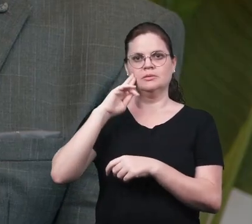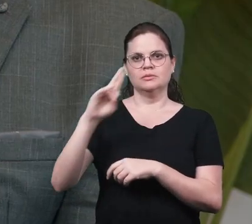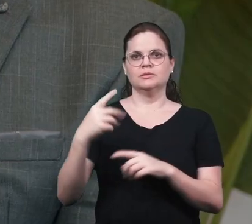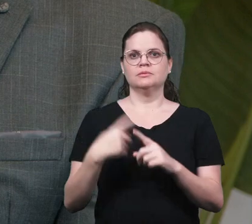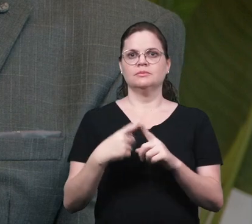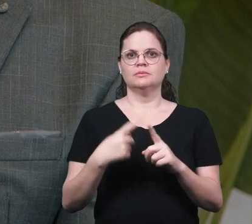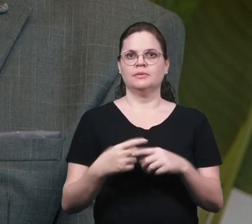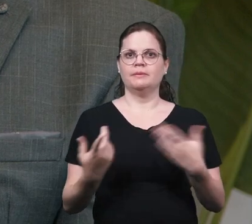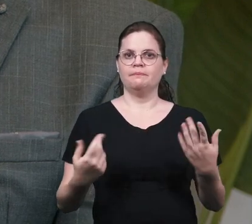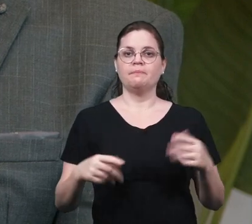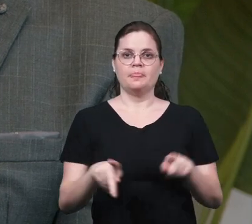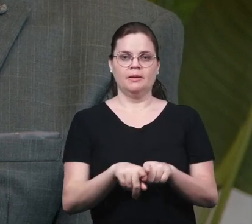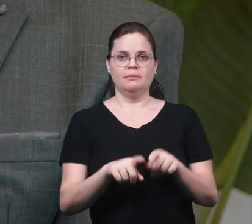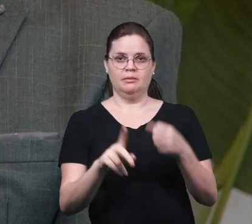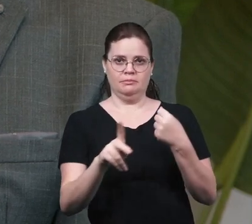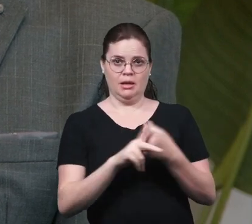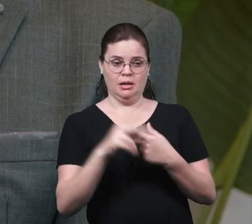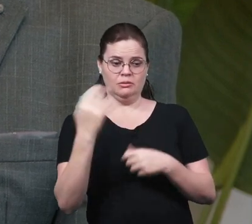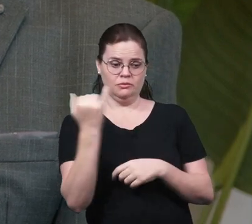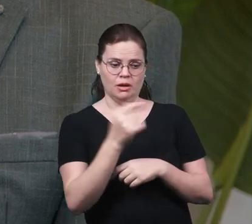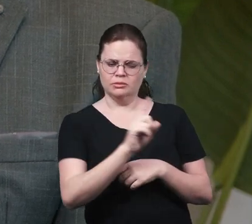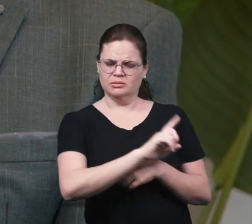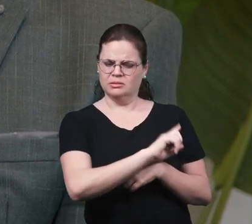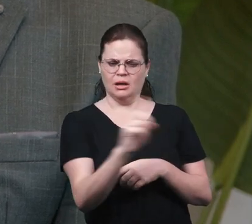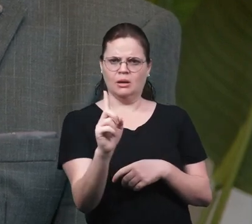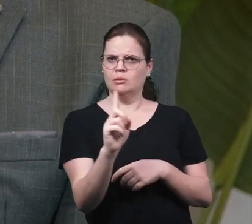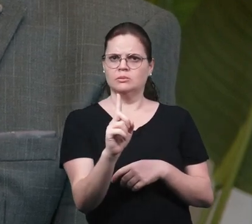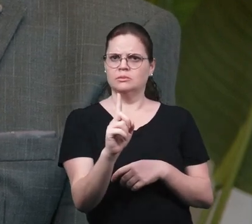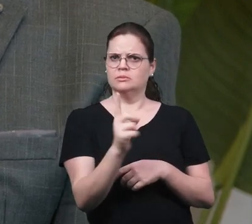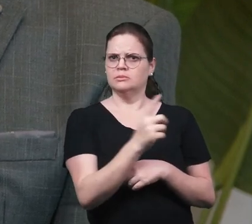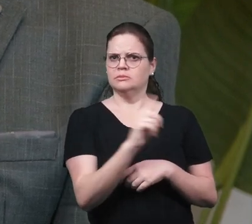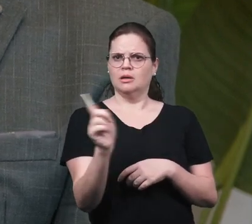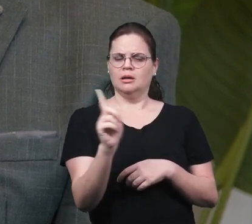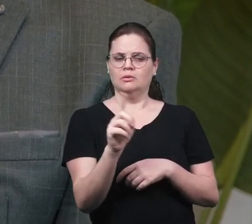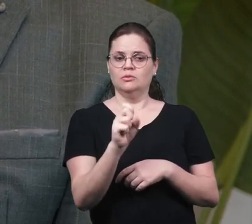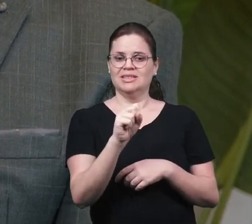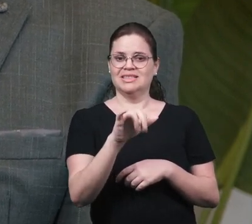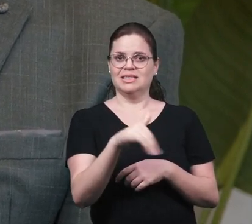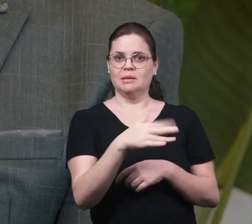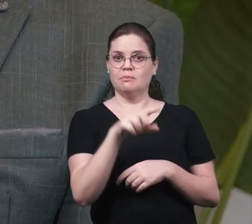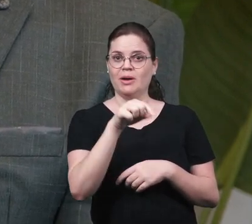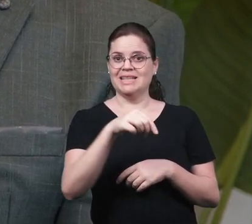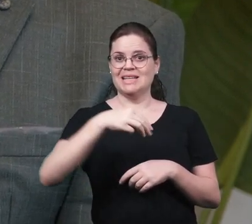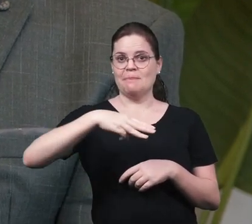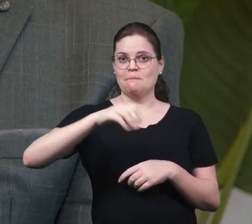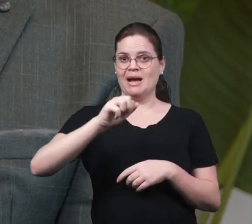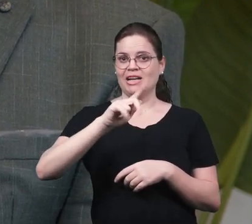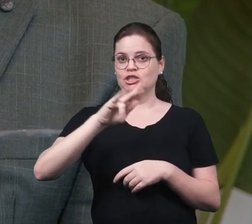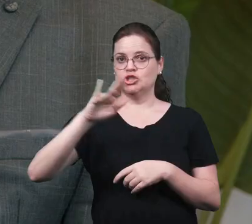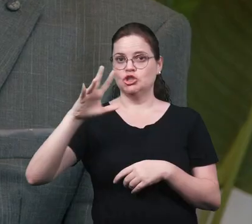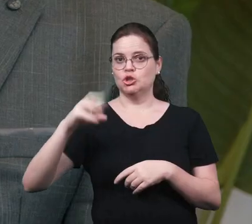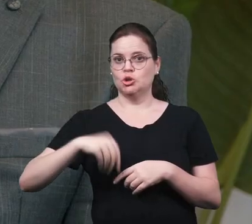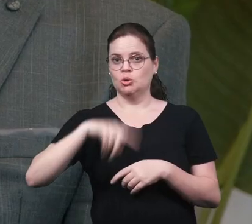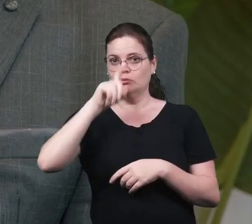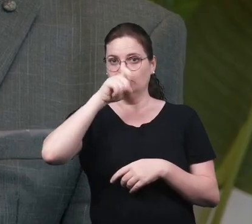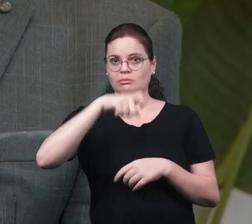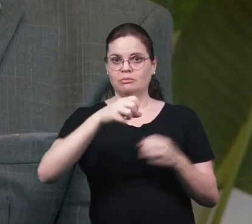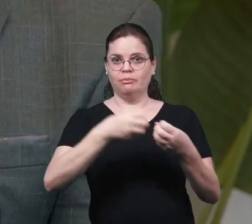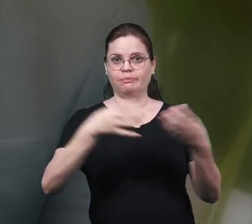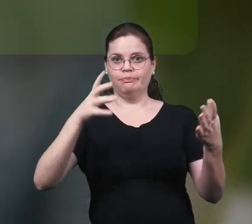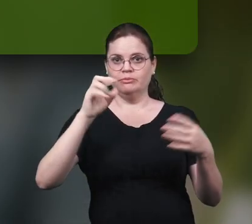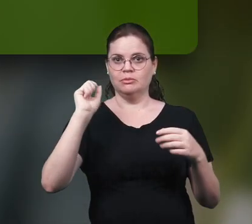Pedro repreendeu firmemente a Simão mágico, né? Firmemente, e